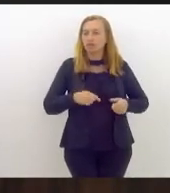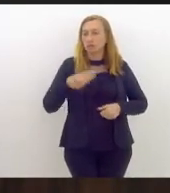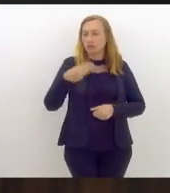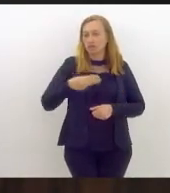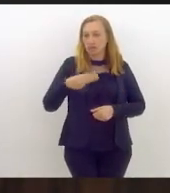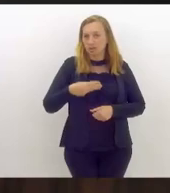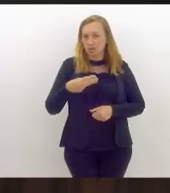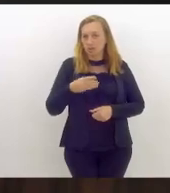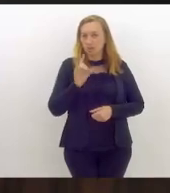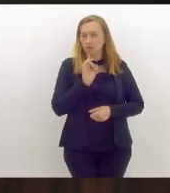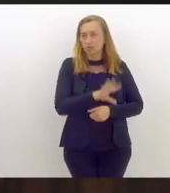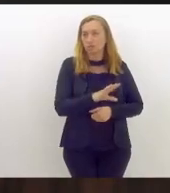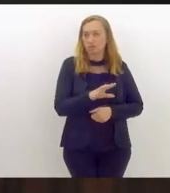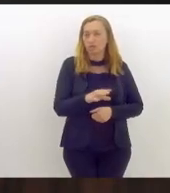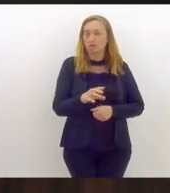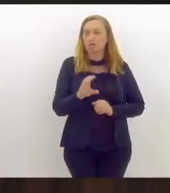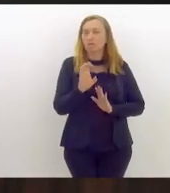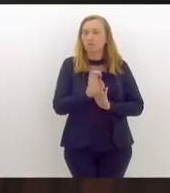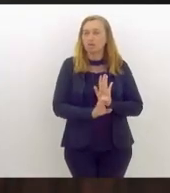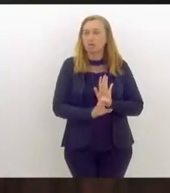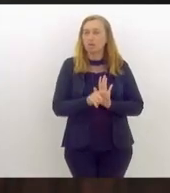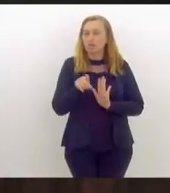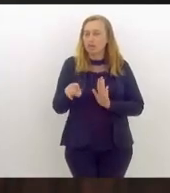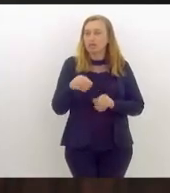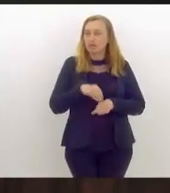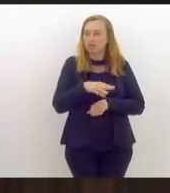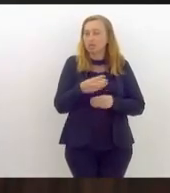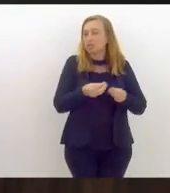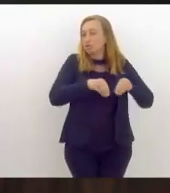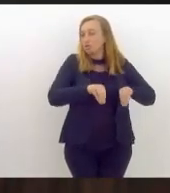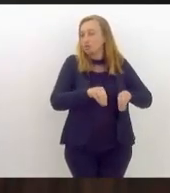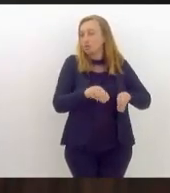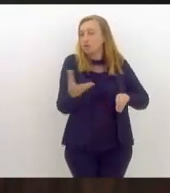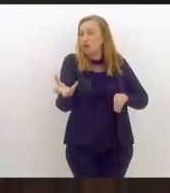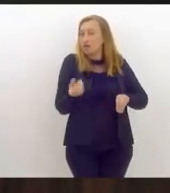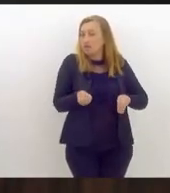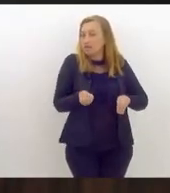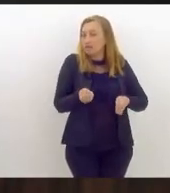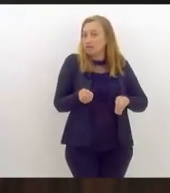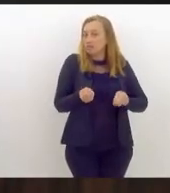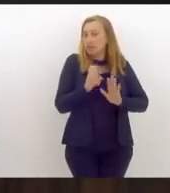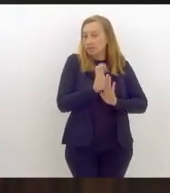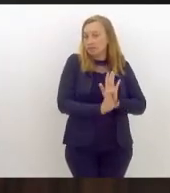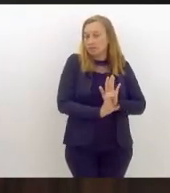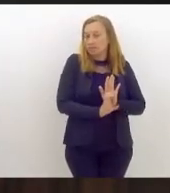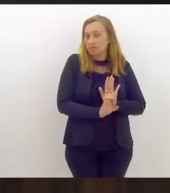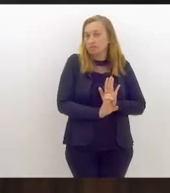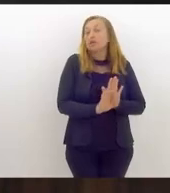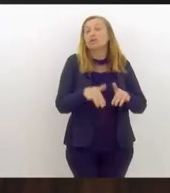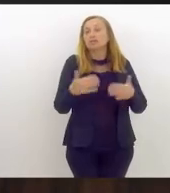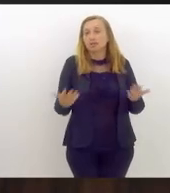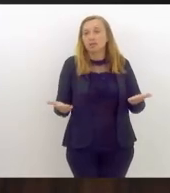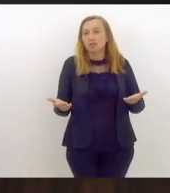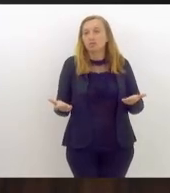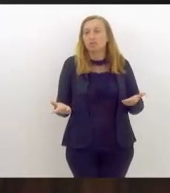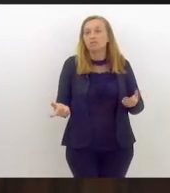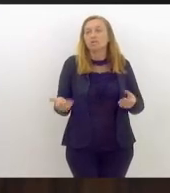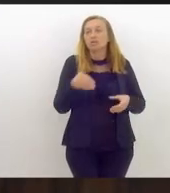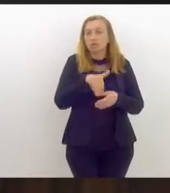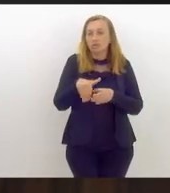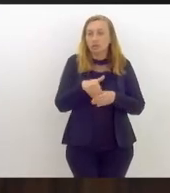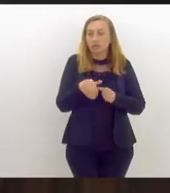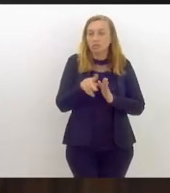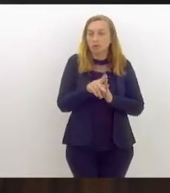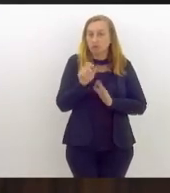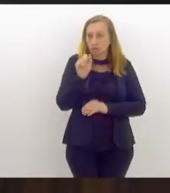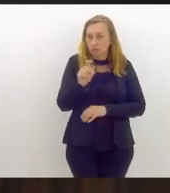a emenda. E esse destaque está prejudicado porque foi acatado a emenda. Então, vamos votar o projeto,